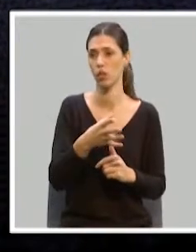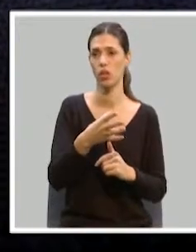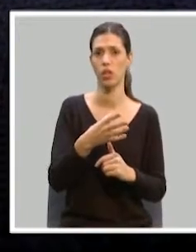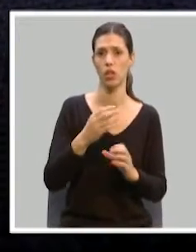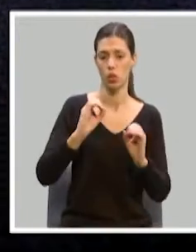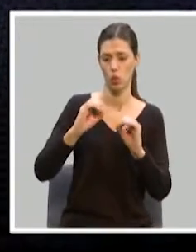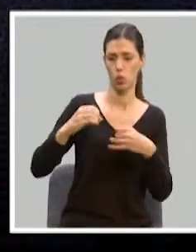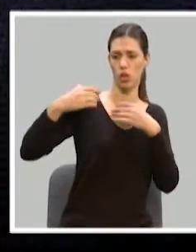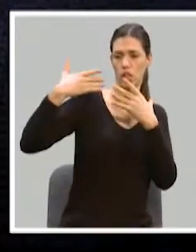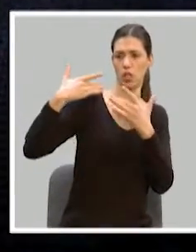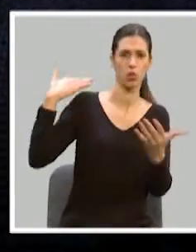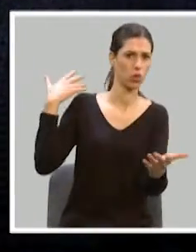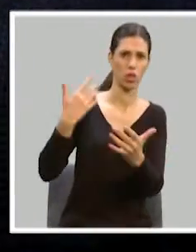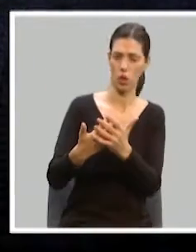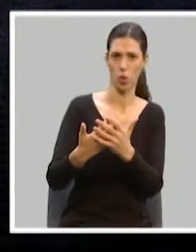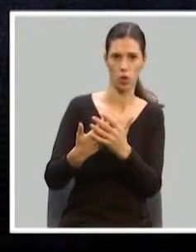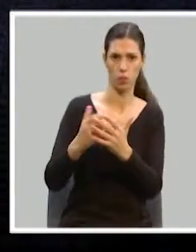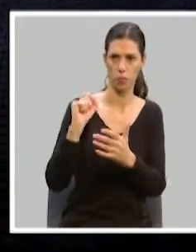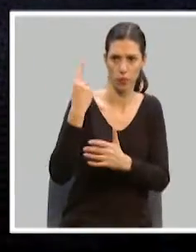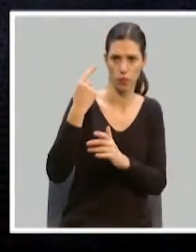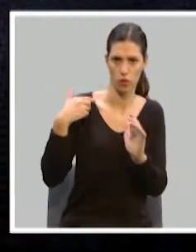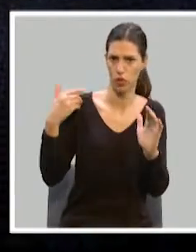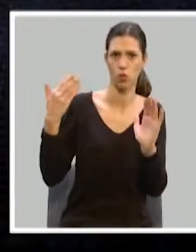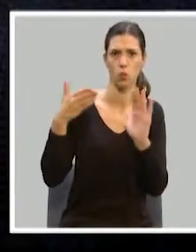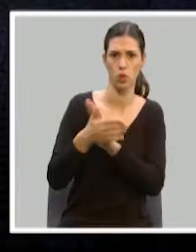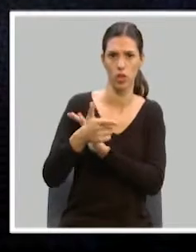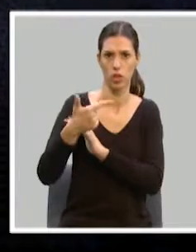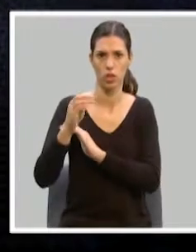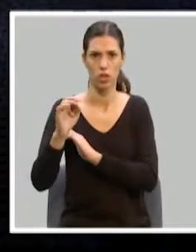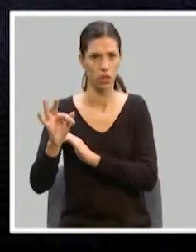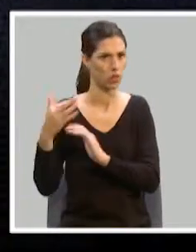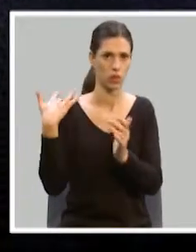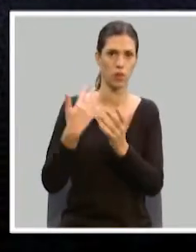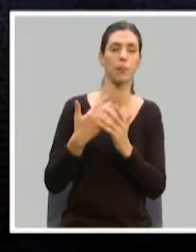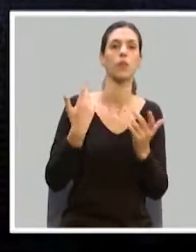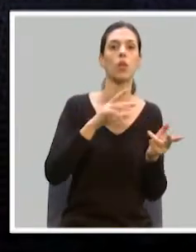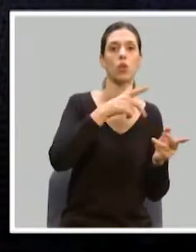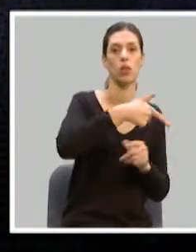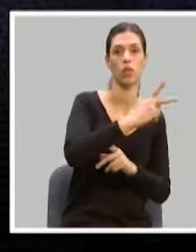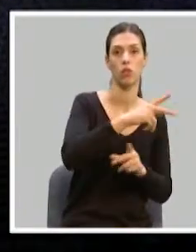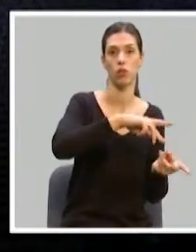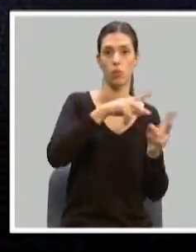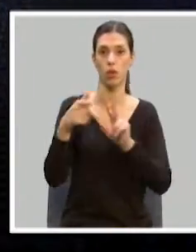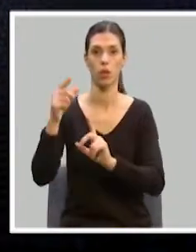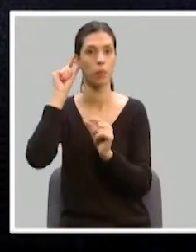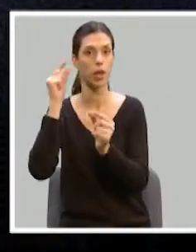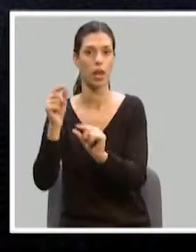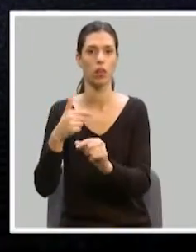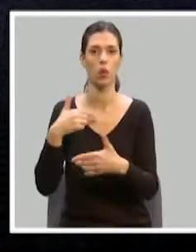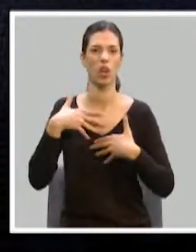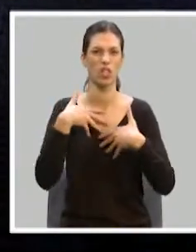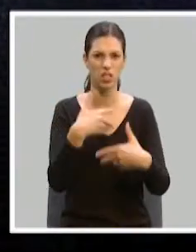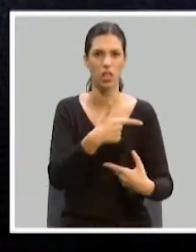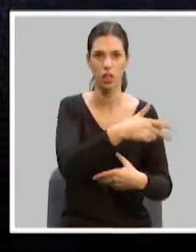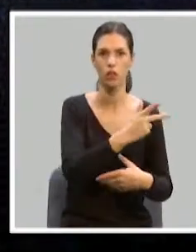digo isto desde o primeiro dia que mudei eu continuo a dizer o facto de outra unidade da televisão para a rádio não significa que eu não tenho a